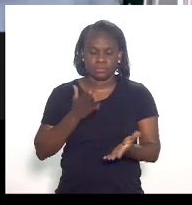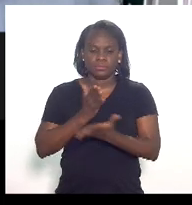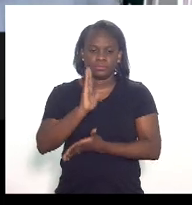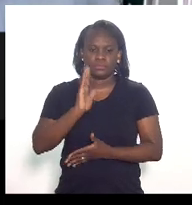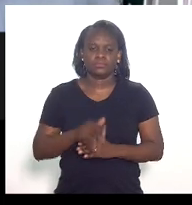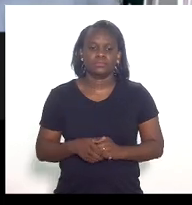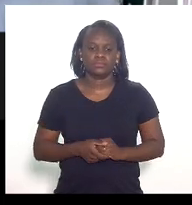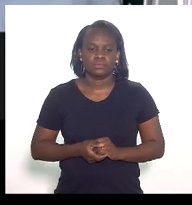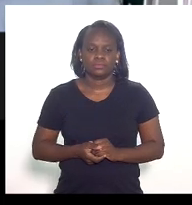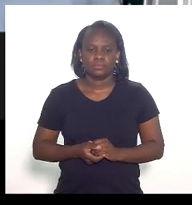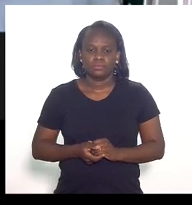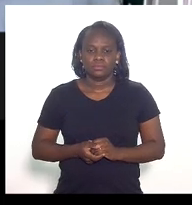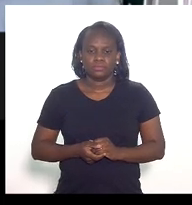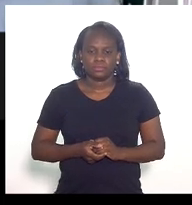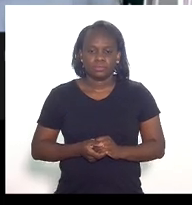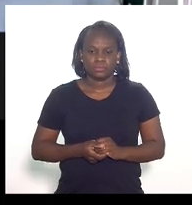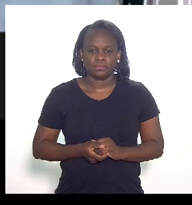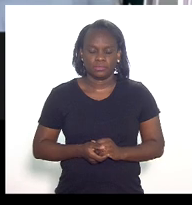Aprovado.